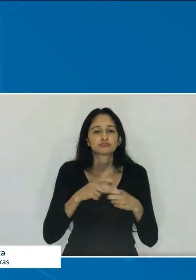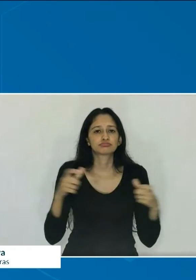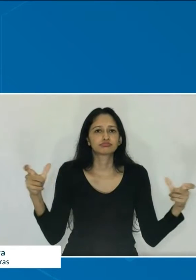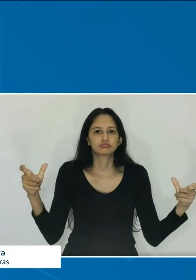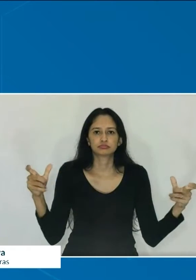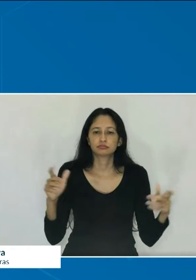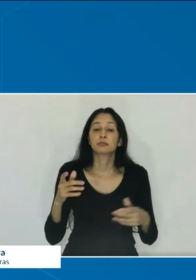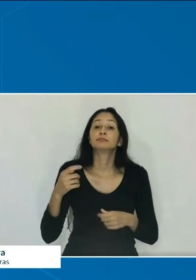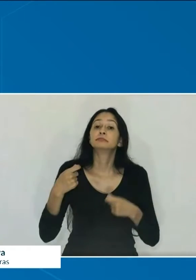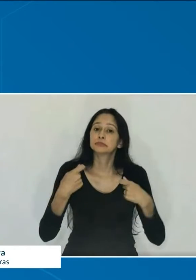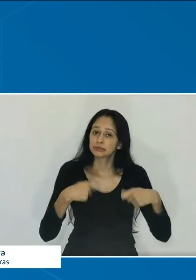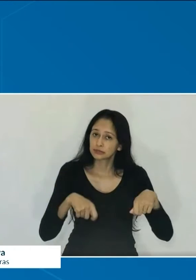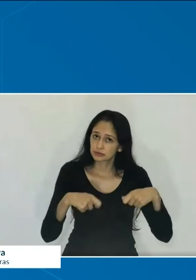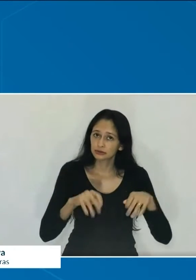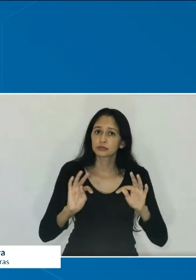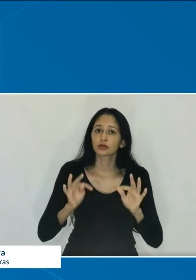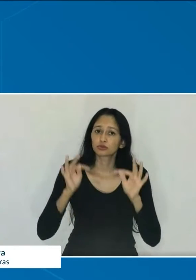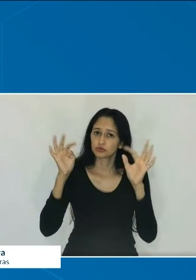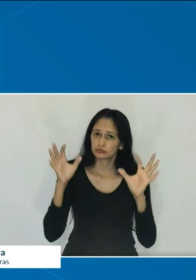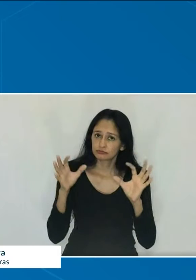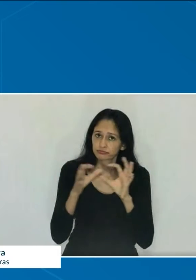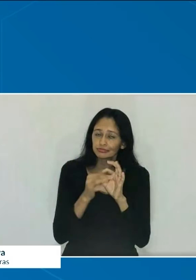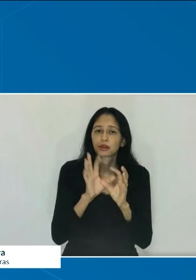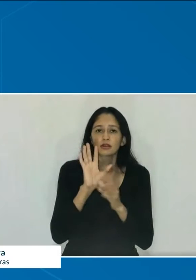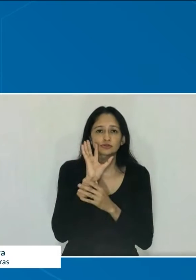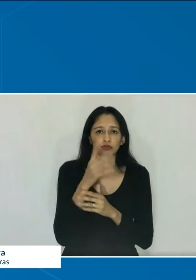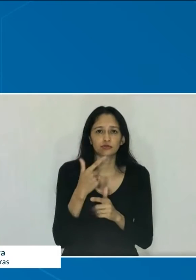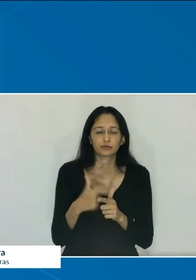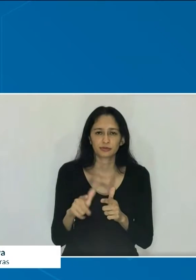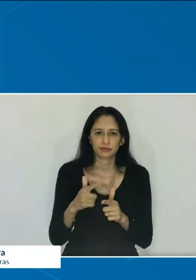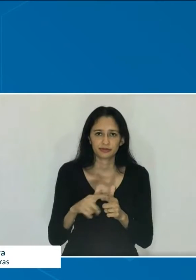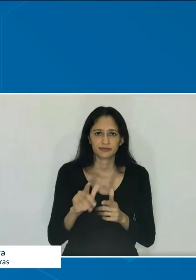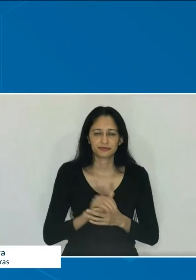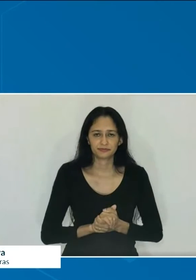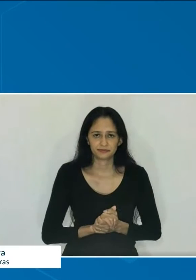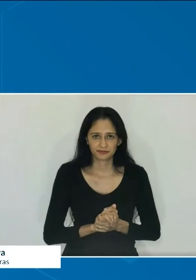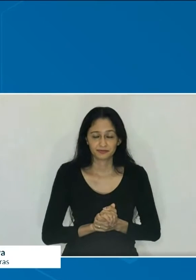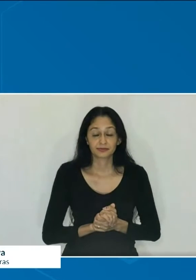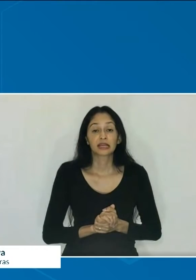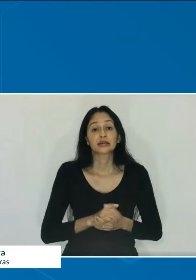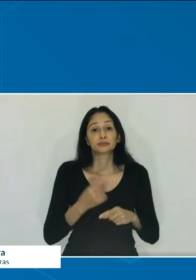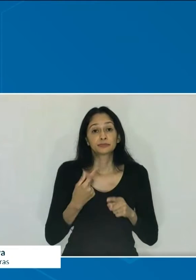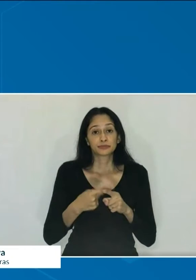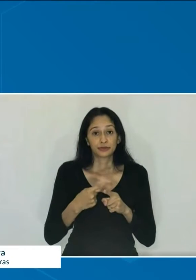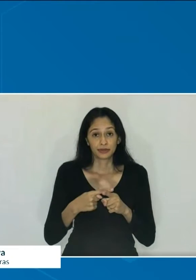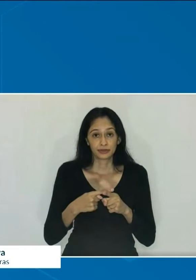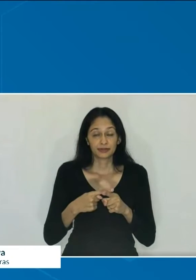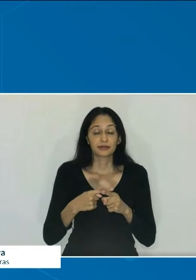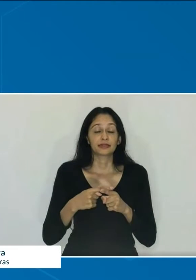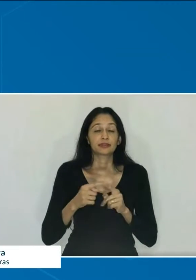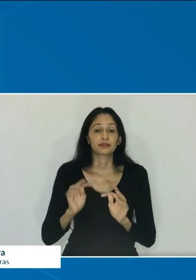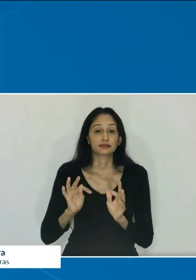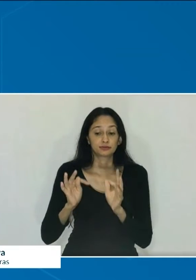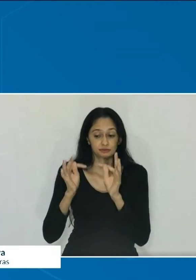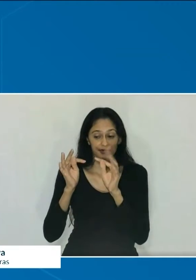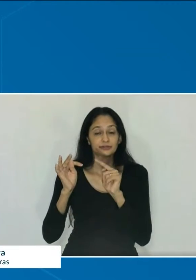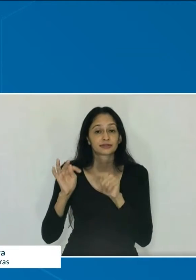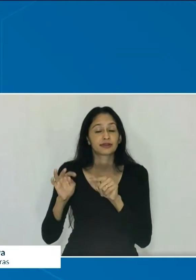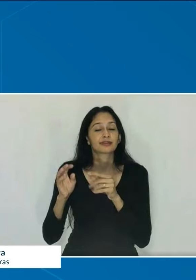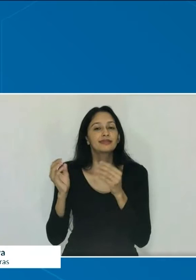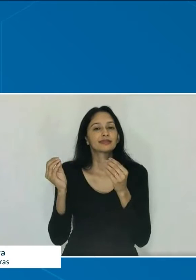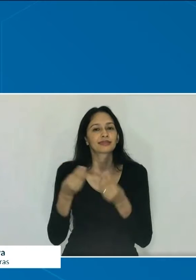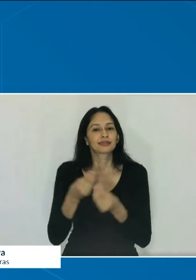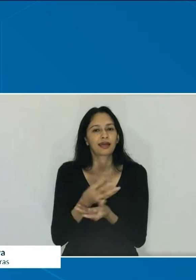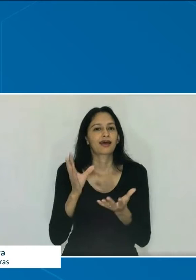esses problemas. Igual eu falei, e a partir da tecnologia, a gente pode, então, saber como resolver